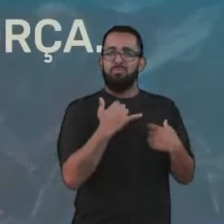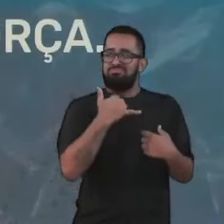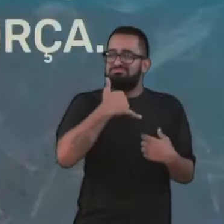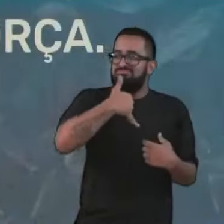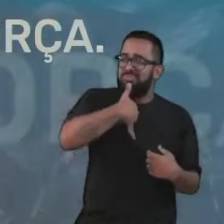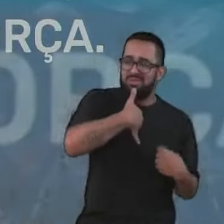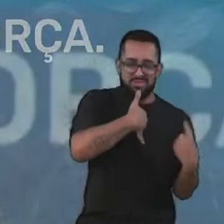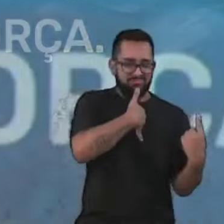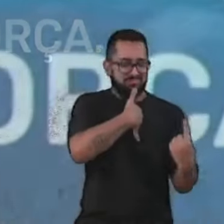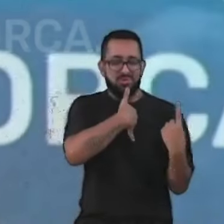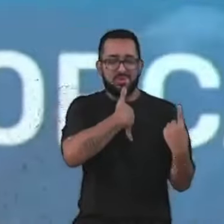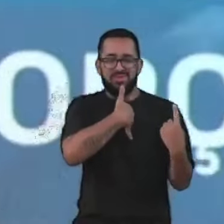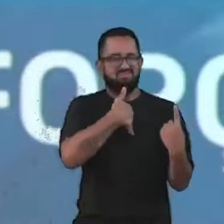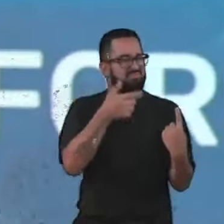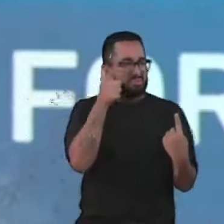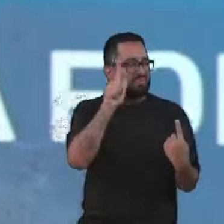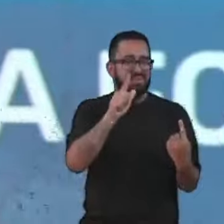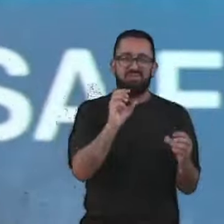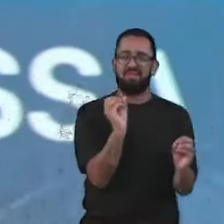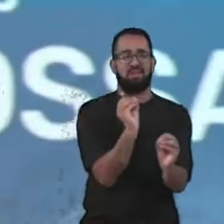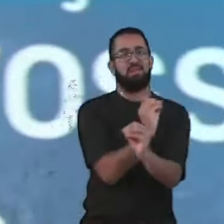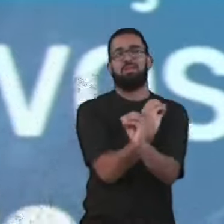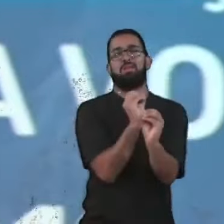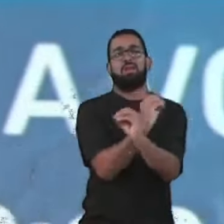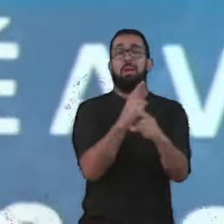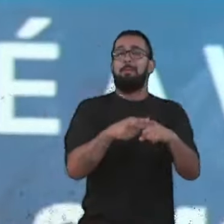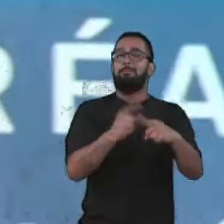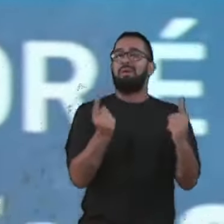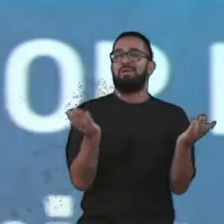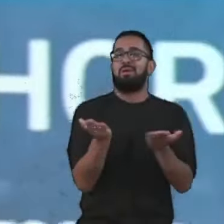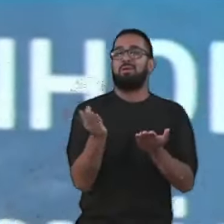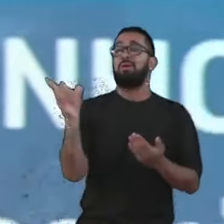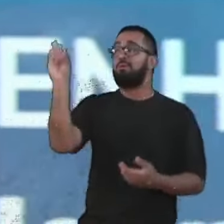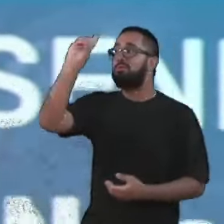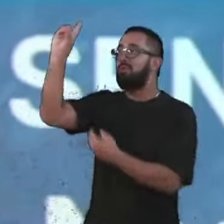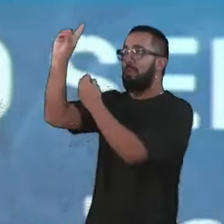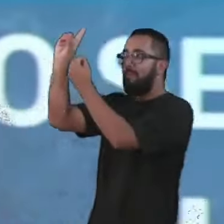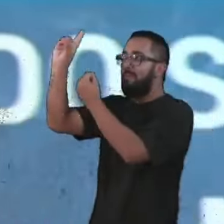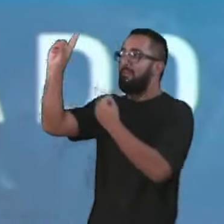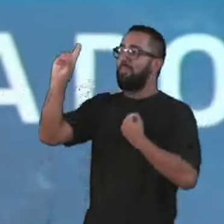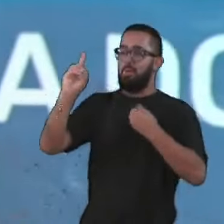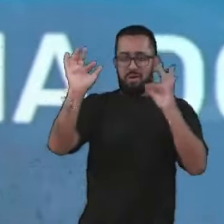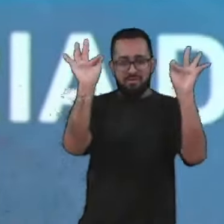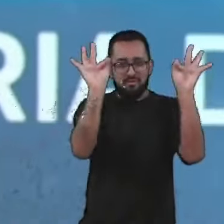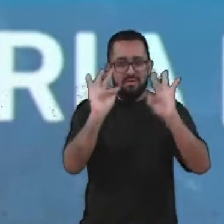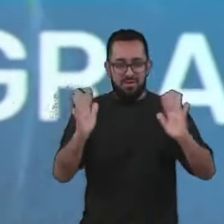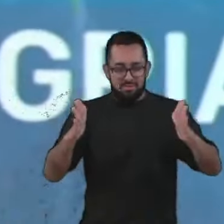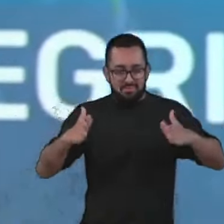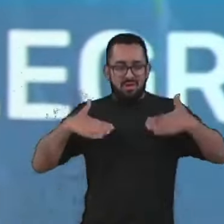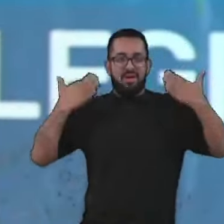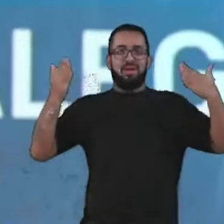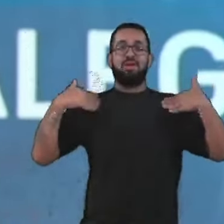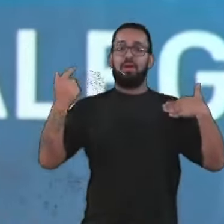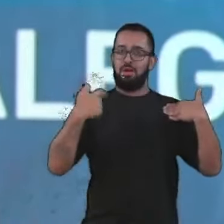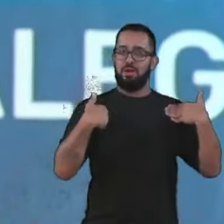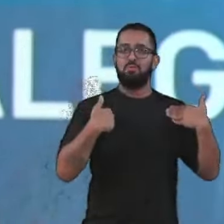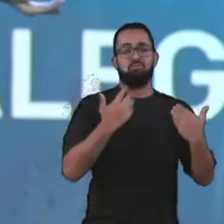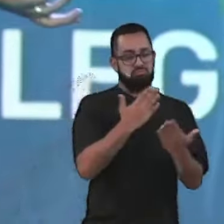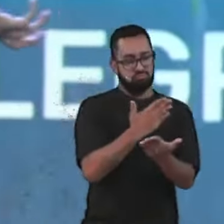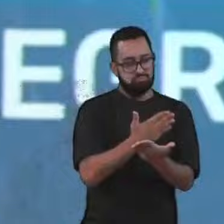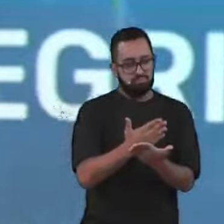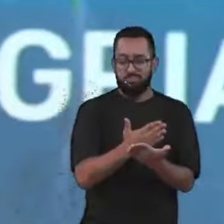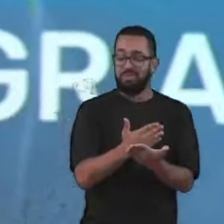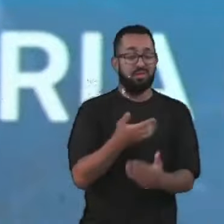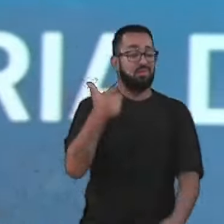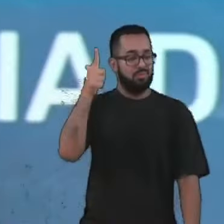precisa de alegria, mas essa alegria não é resultado daquilo que você está passando. Essa alegria não é resultado de você tentar